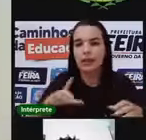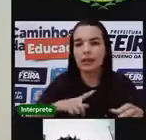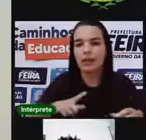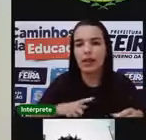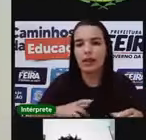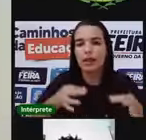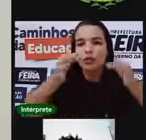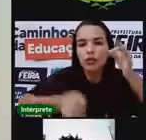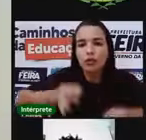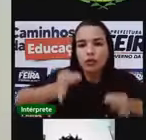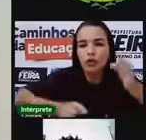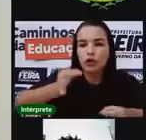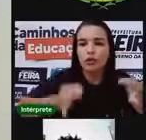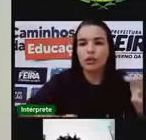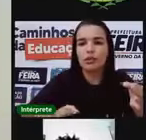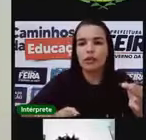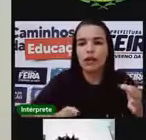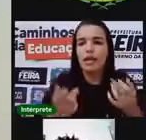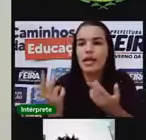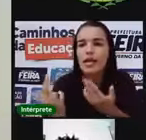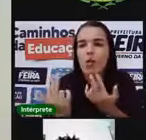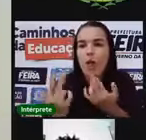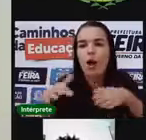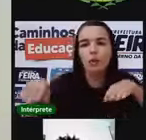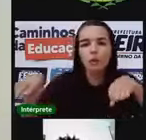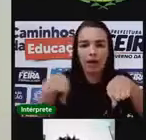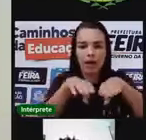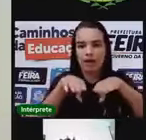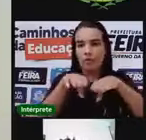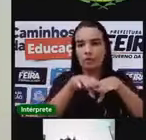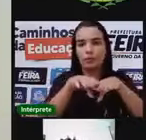momento tão difícil que a humanidade vive, que é a